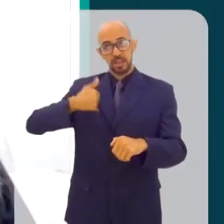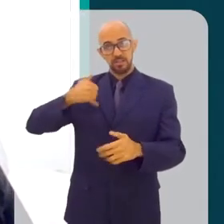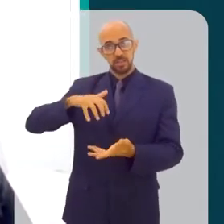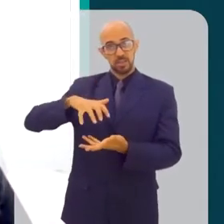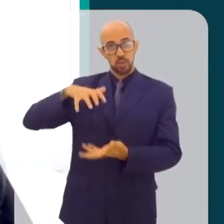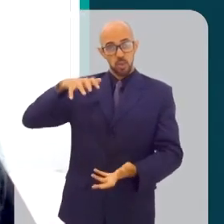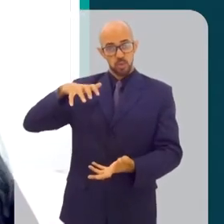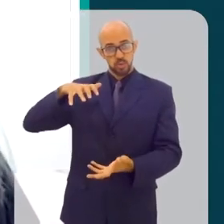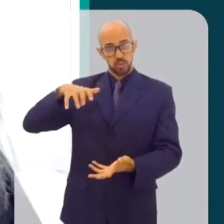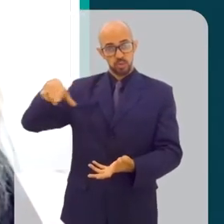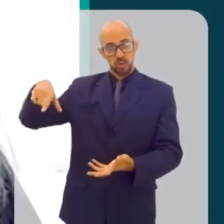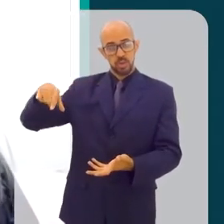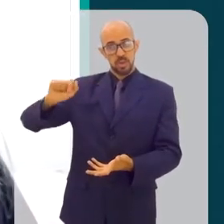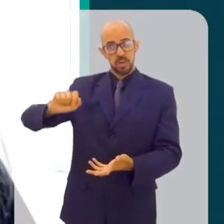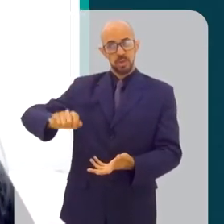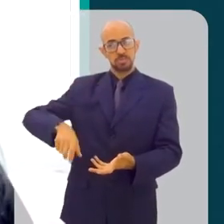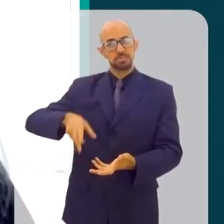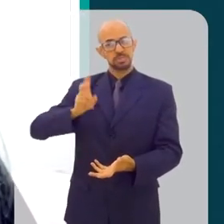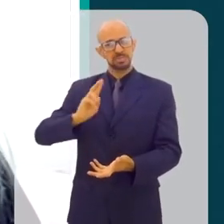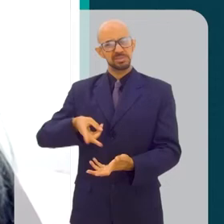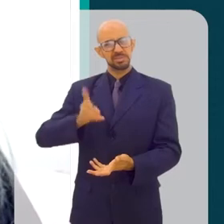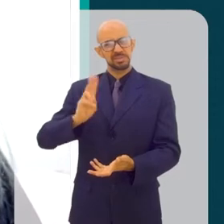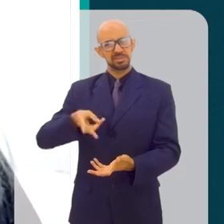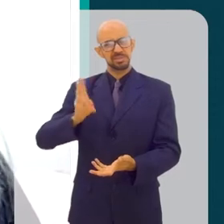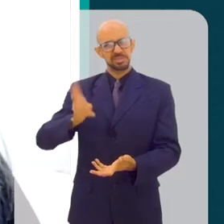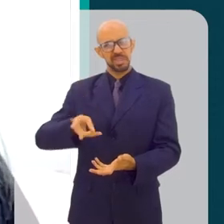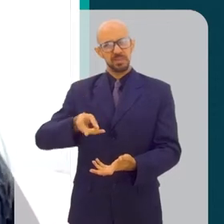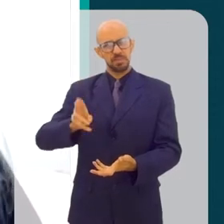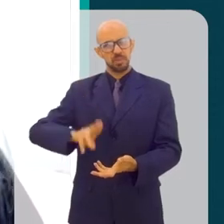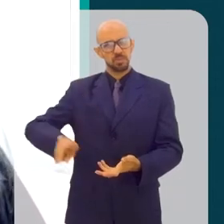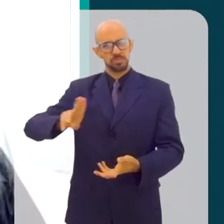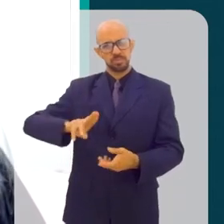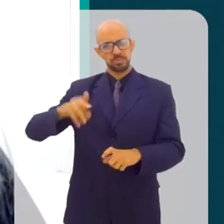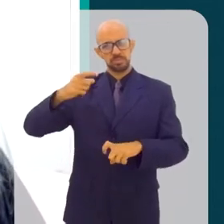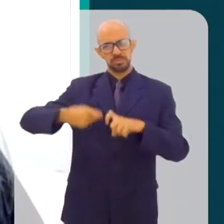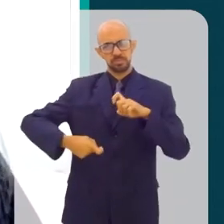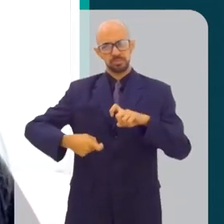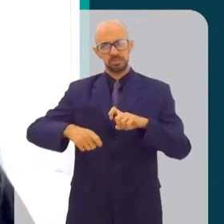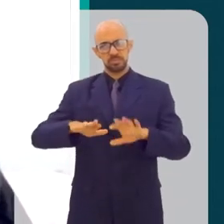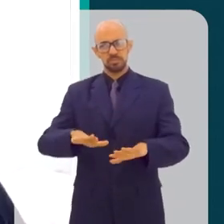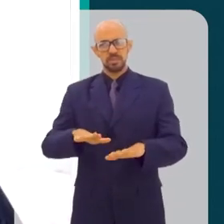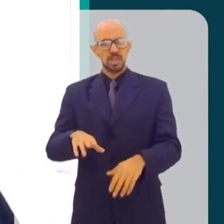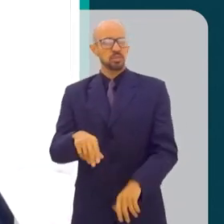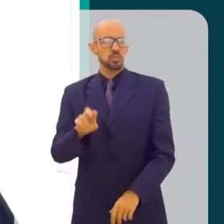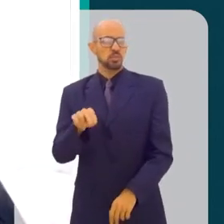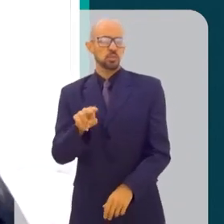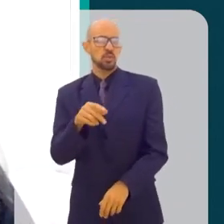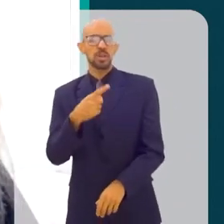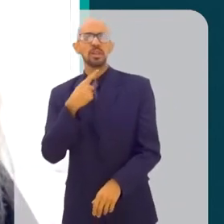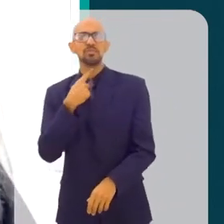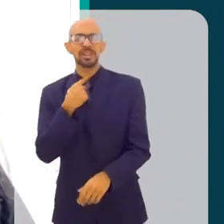amadurecem, se tornam velhas, tendo uma performance sexual sem que elas tenham tido o desejo,